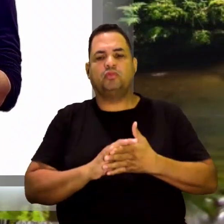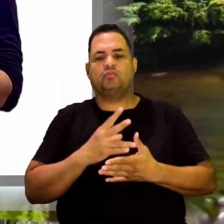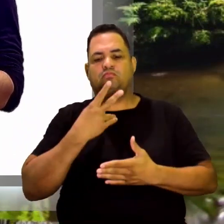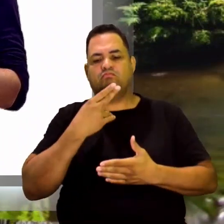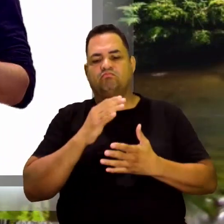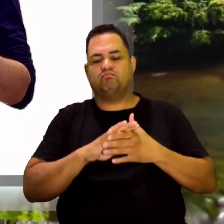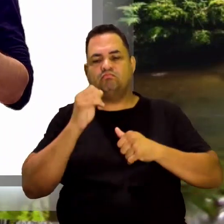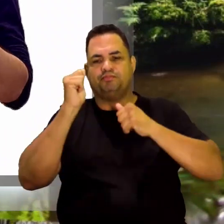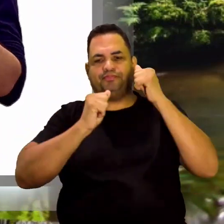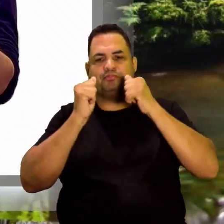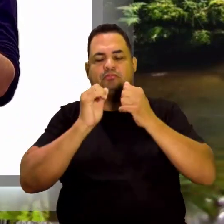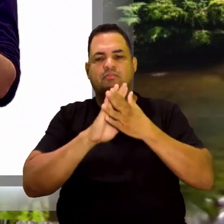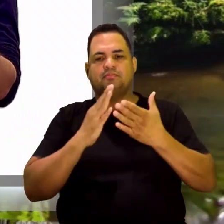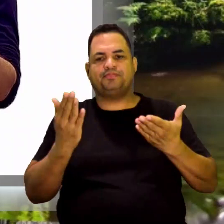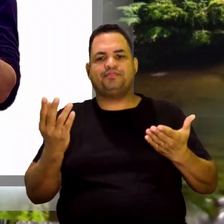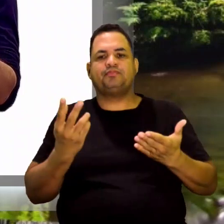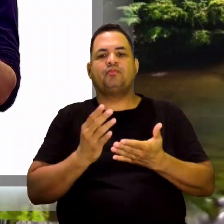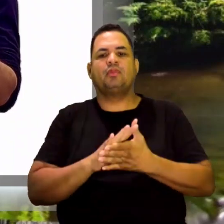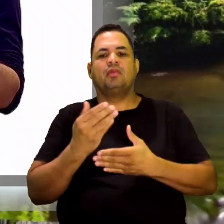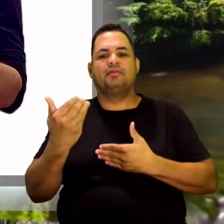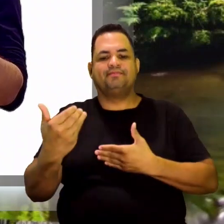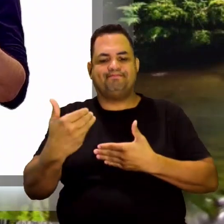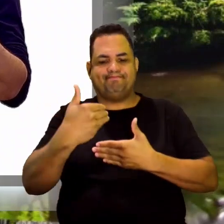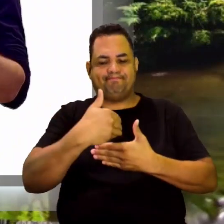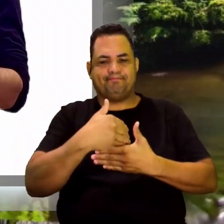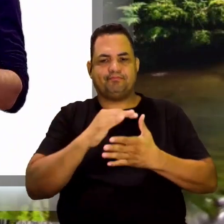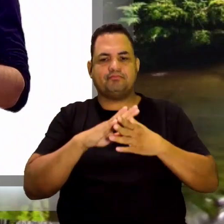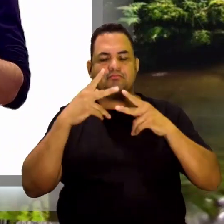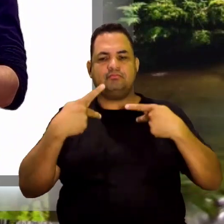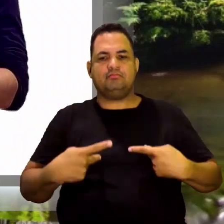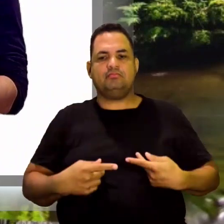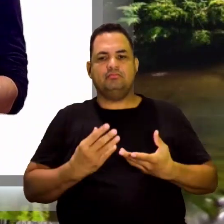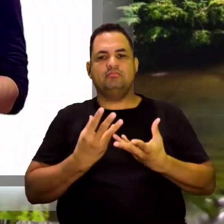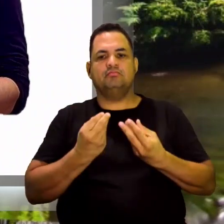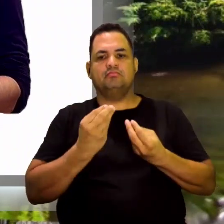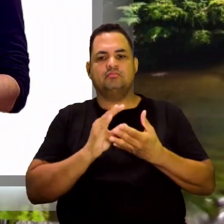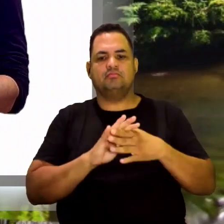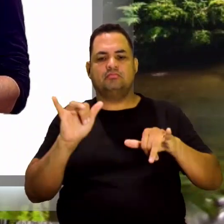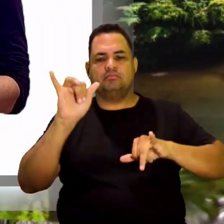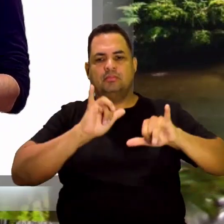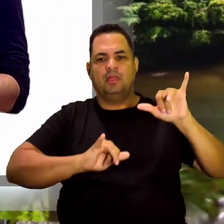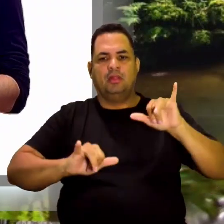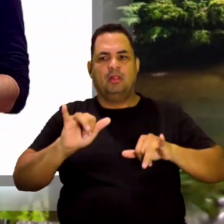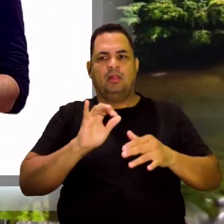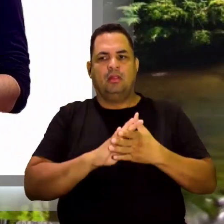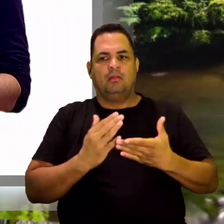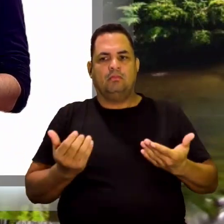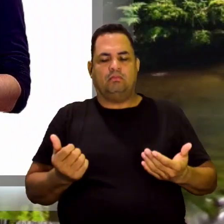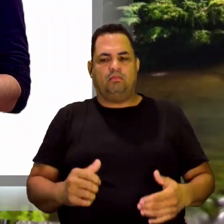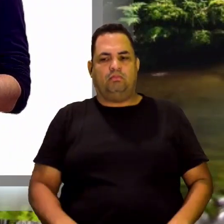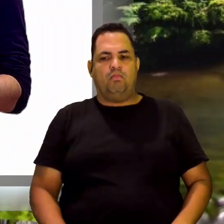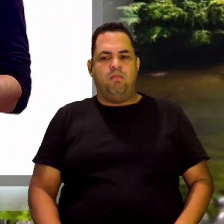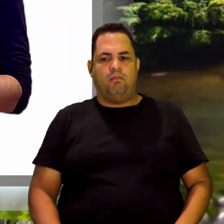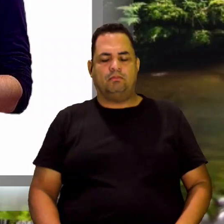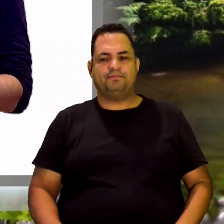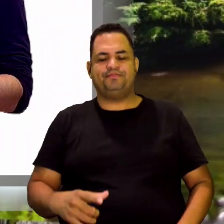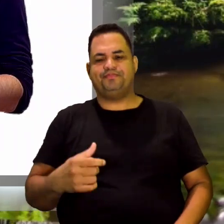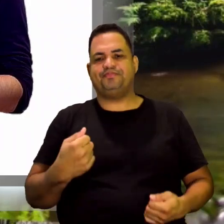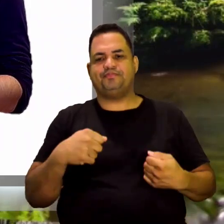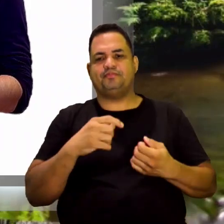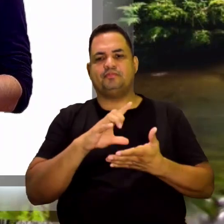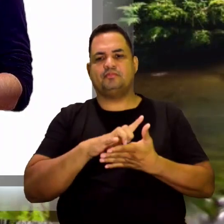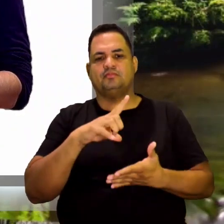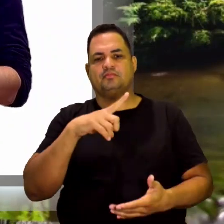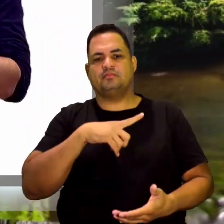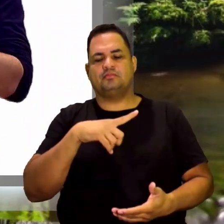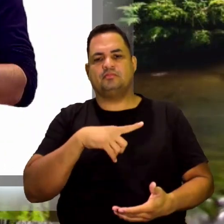industrializado, principalmente, ele leva para dentro do seu organismo muita química. E isso pode, né, ter um